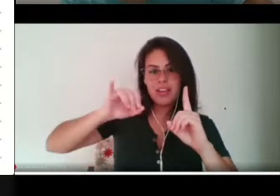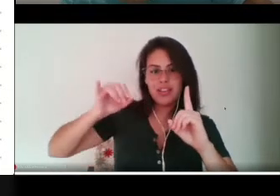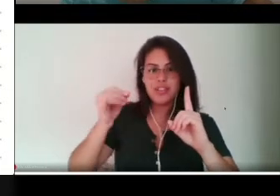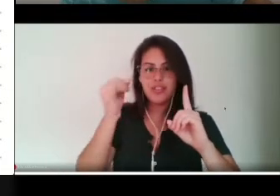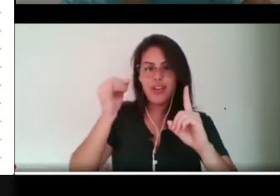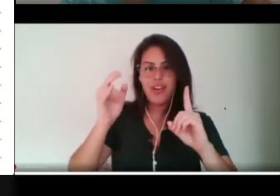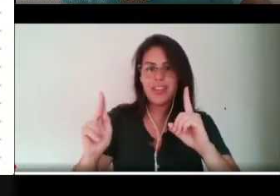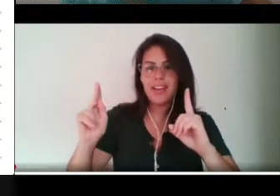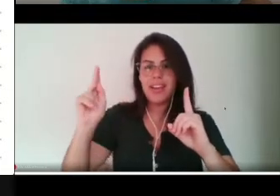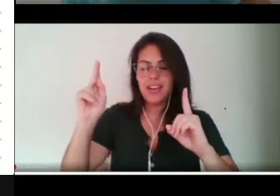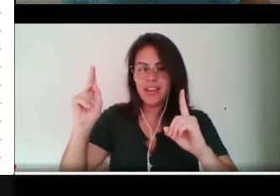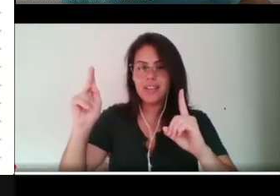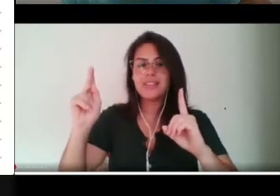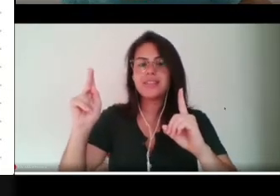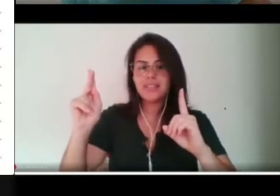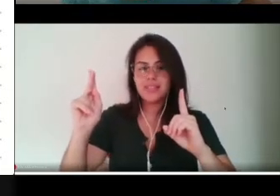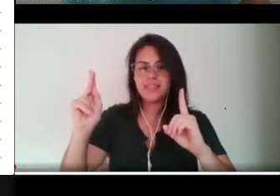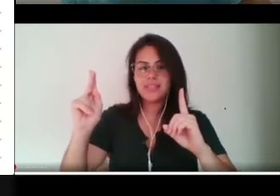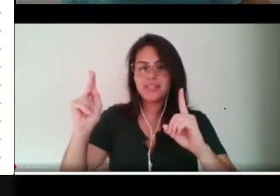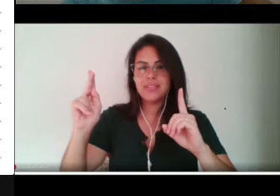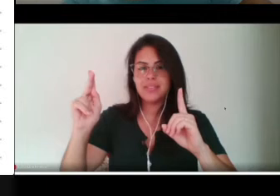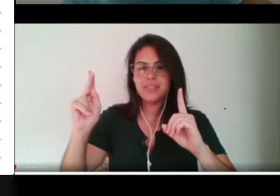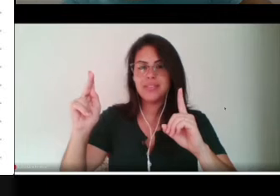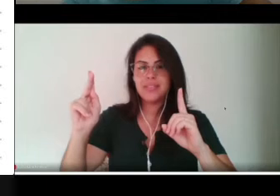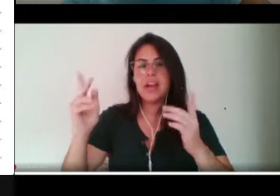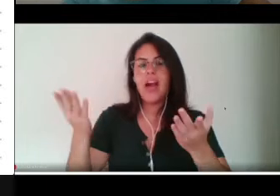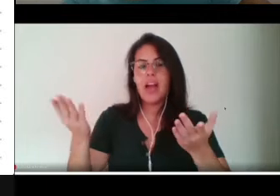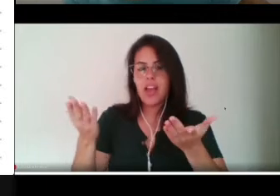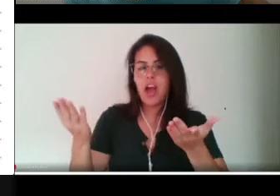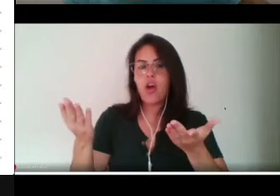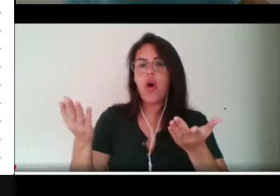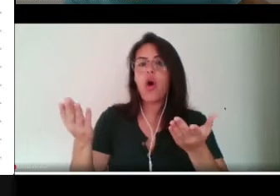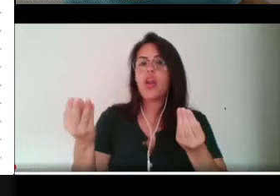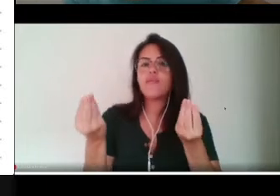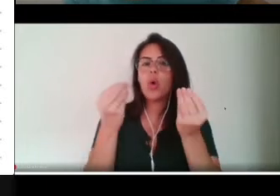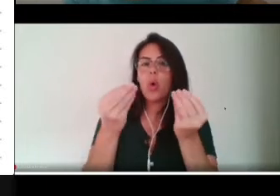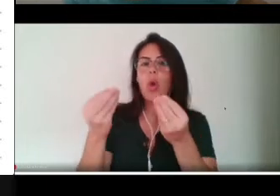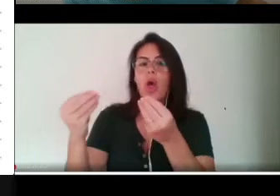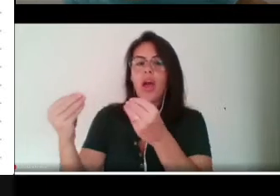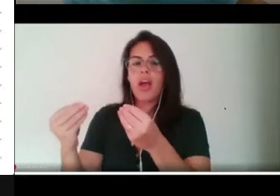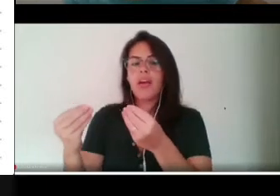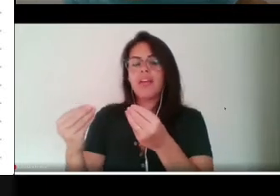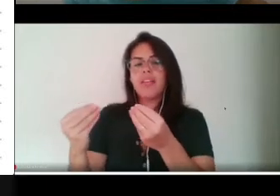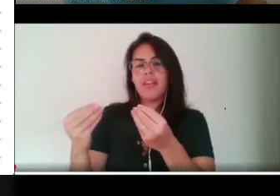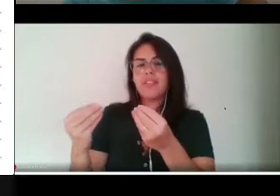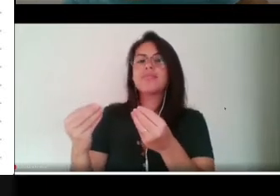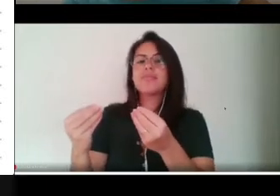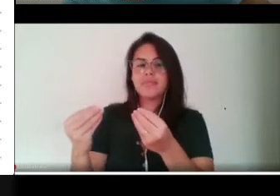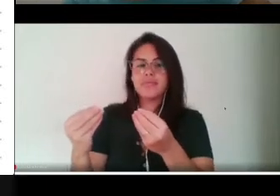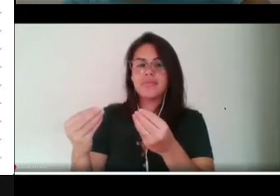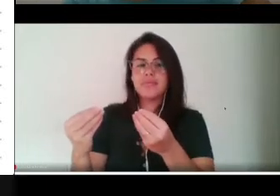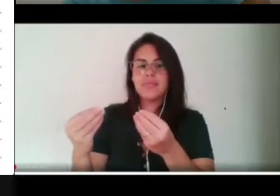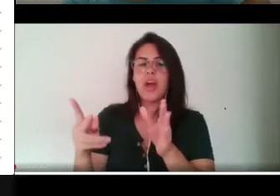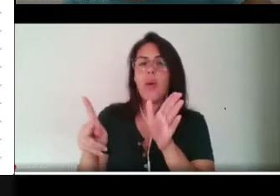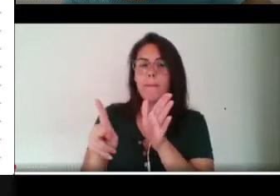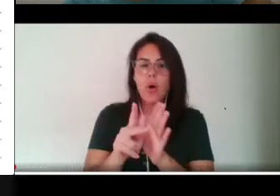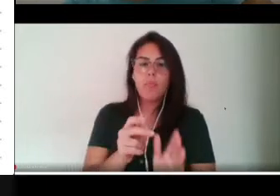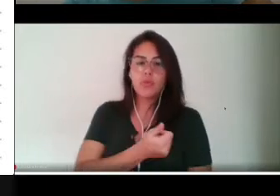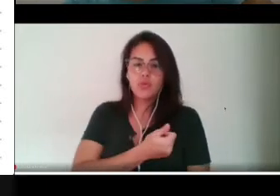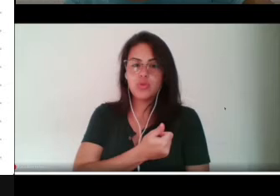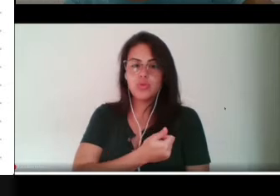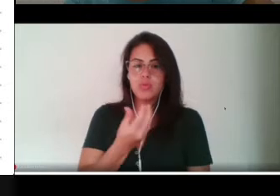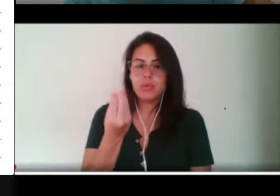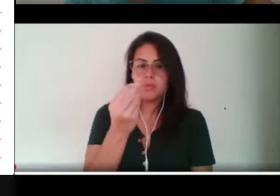K. Aí agora você coloca aqui as componentes do vetor B, que é só menos 6,9K, né?